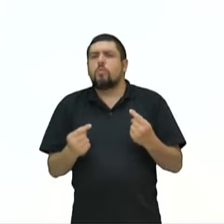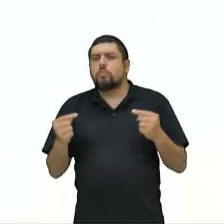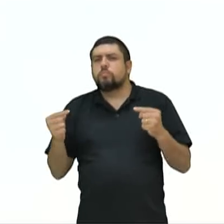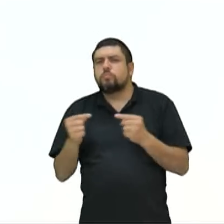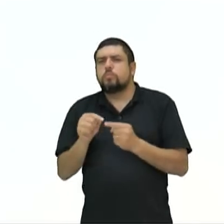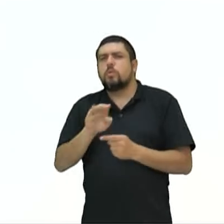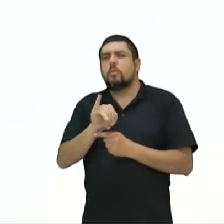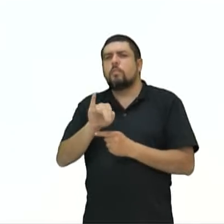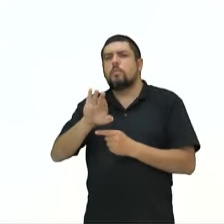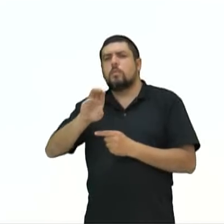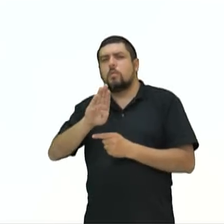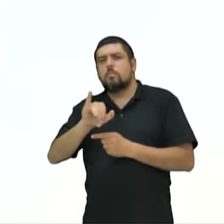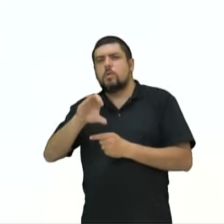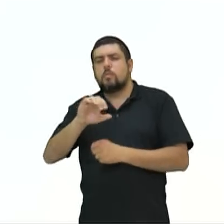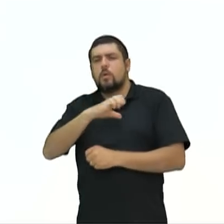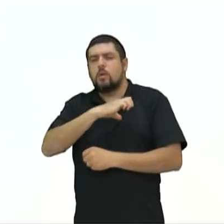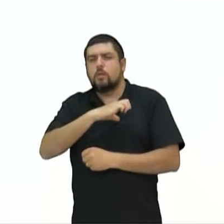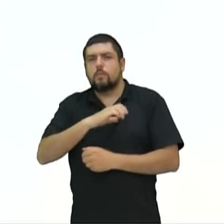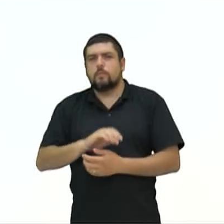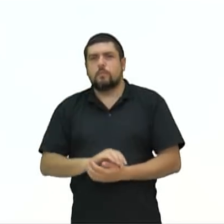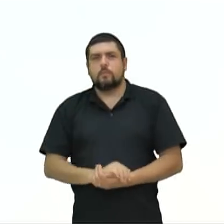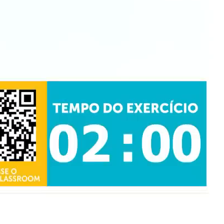da bioética que a gente viu na aula passada?